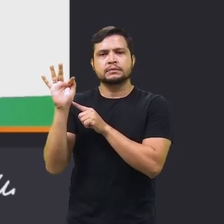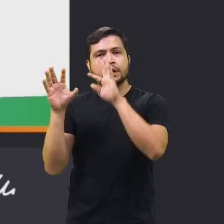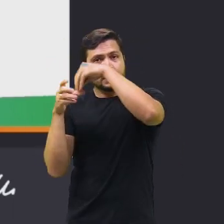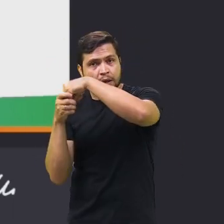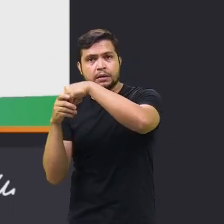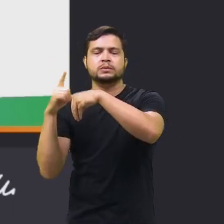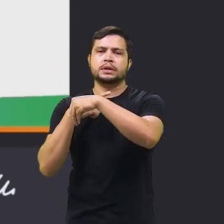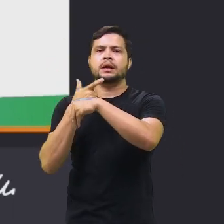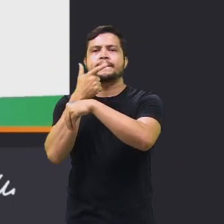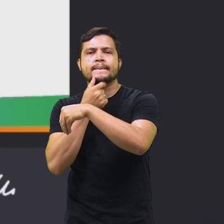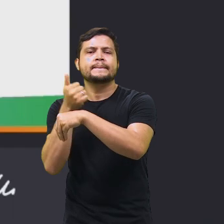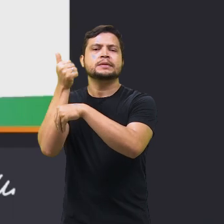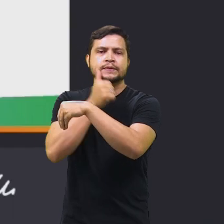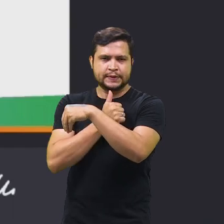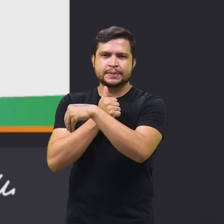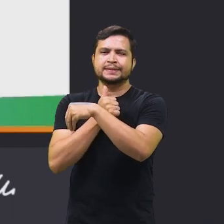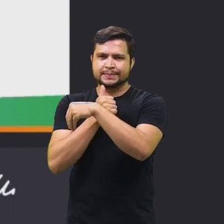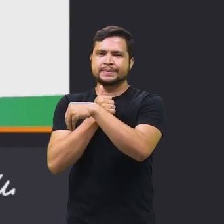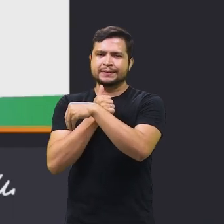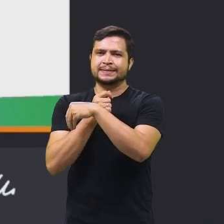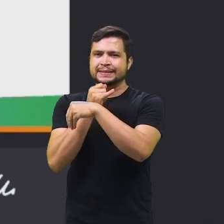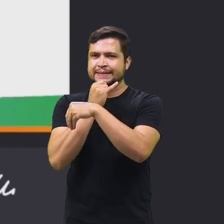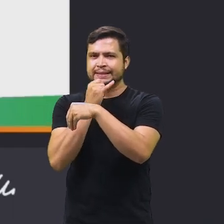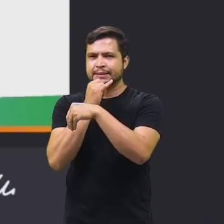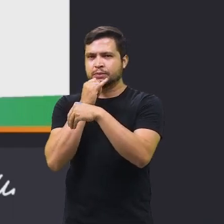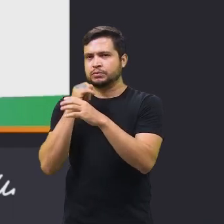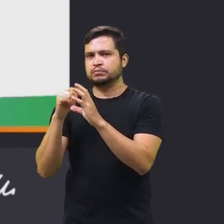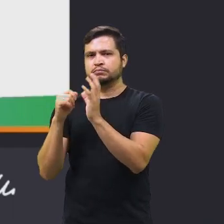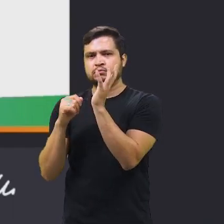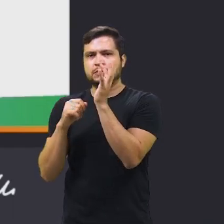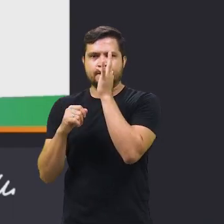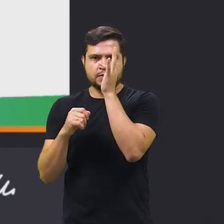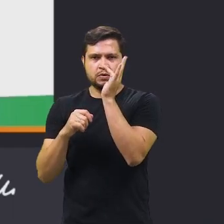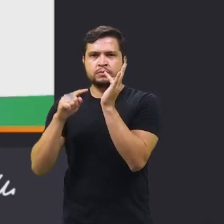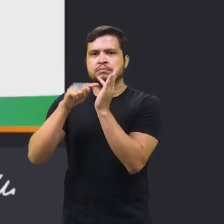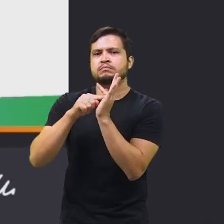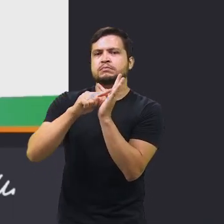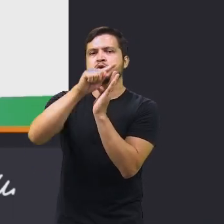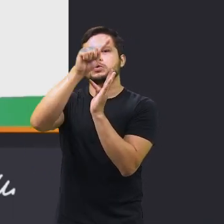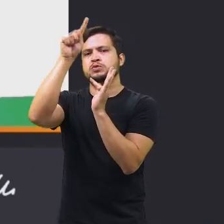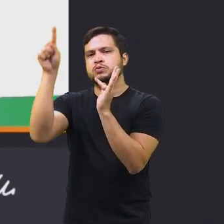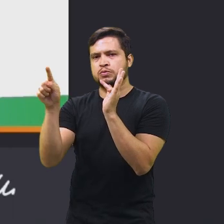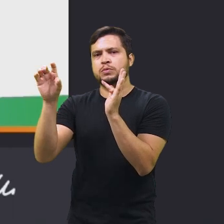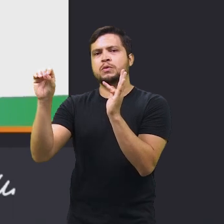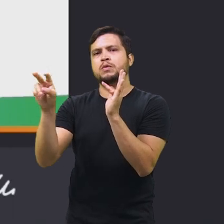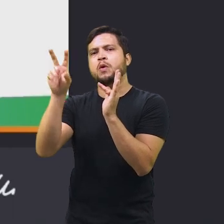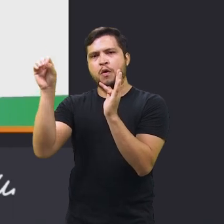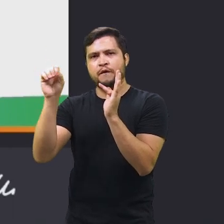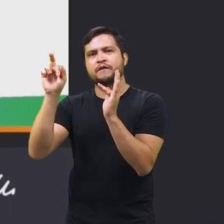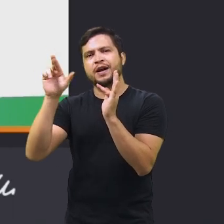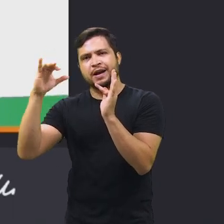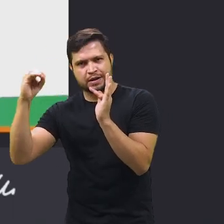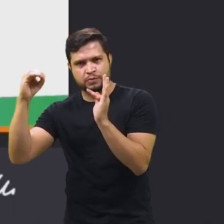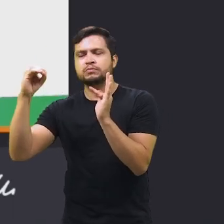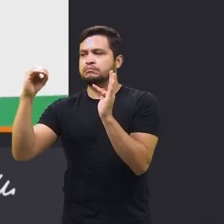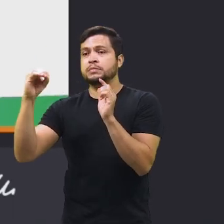órgãos masculinos e femininos. Aqui a gente tem o ovário da flor e dentro dele tem o óvulo,